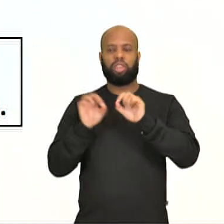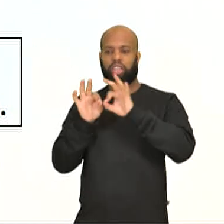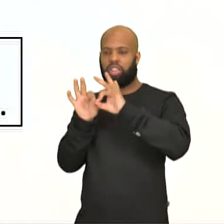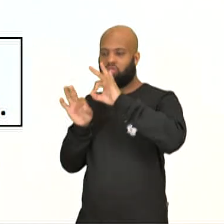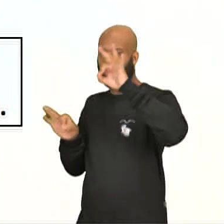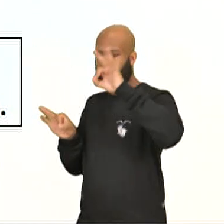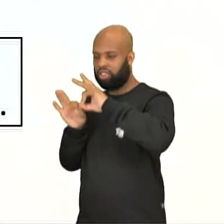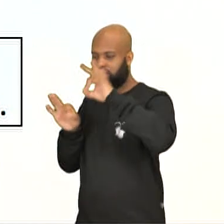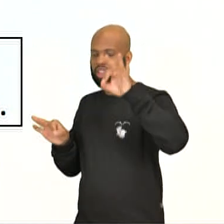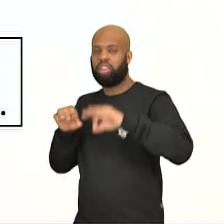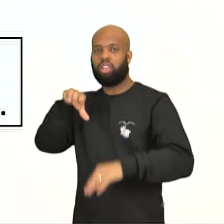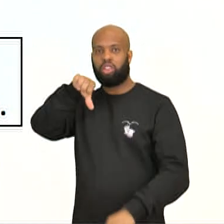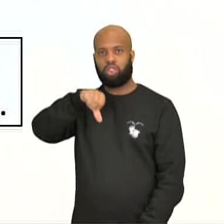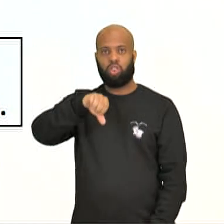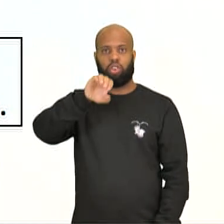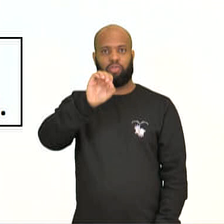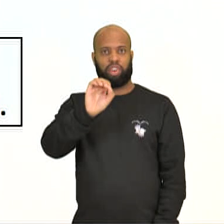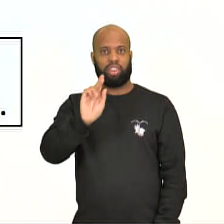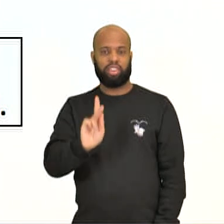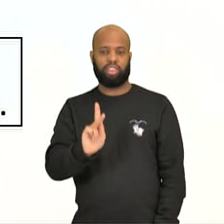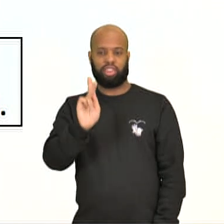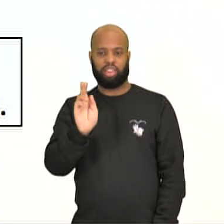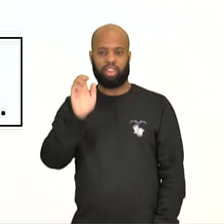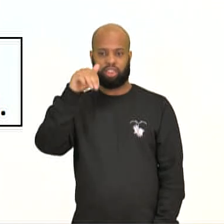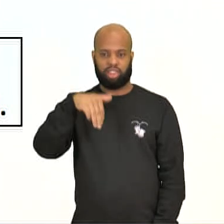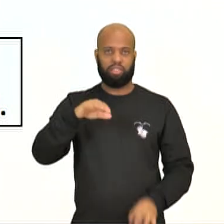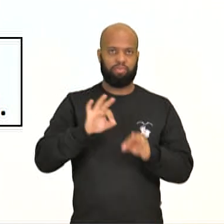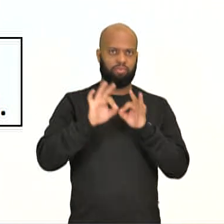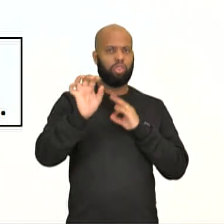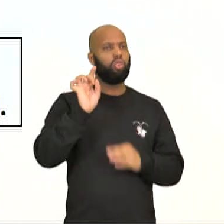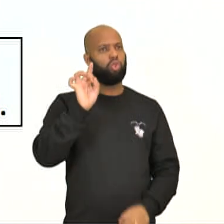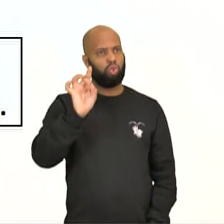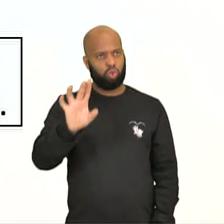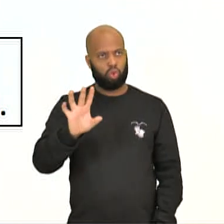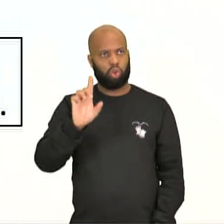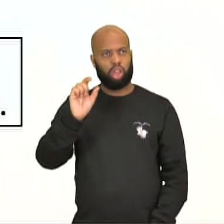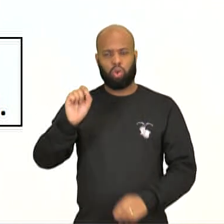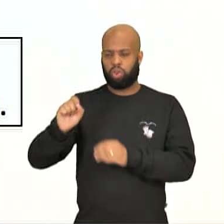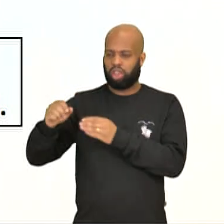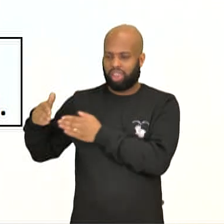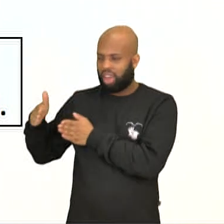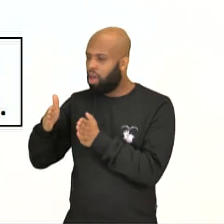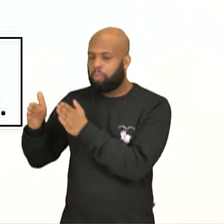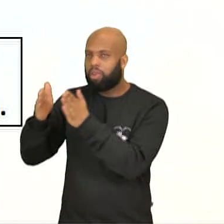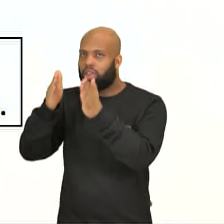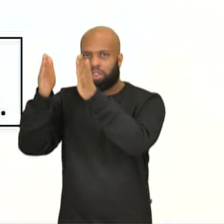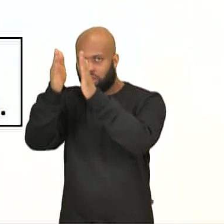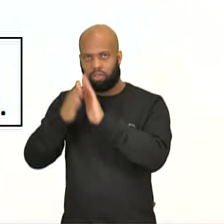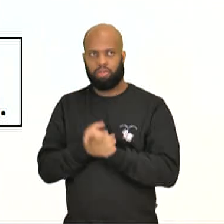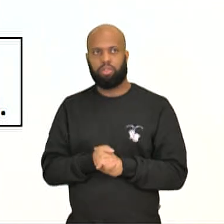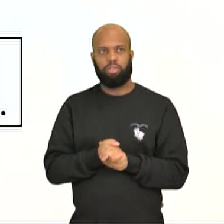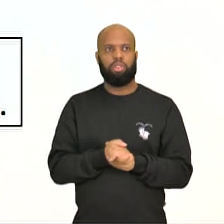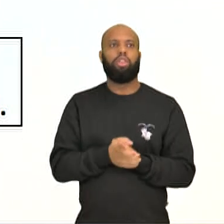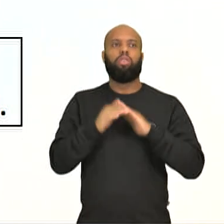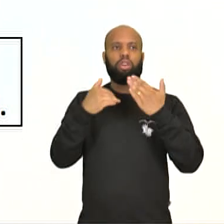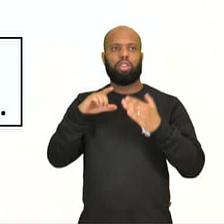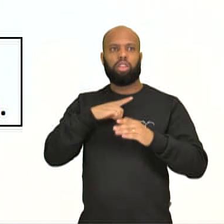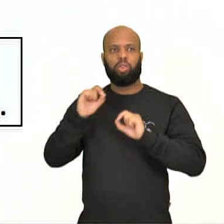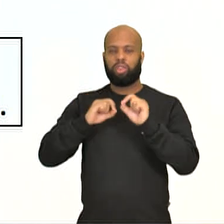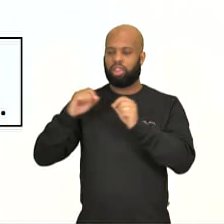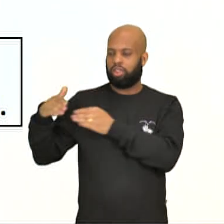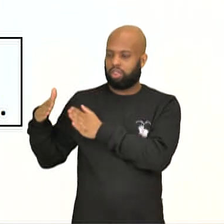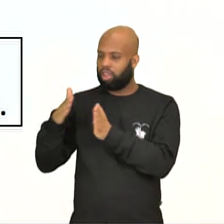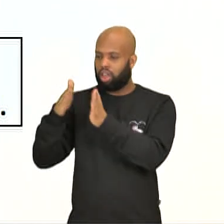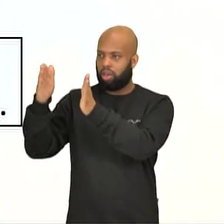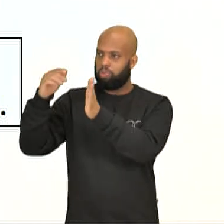de 90 km, 90 quilômetros só, é um mar, é um corredor, né, que distancia, ou